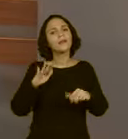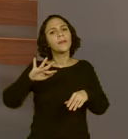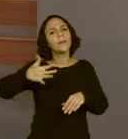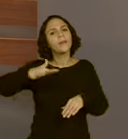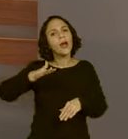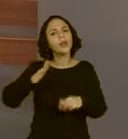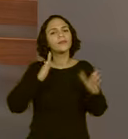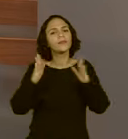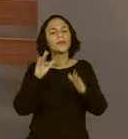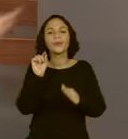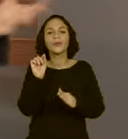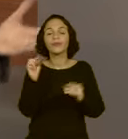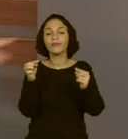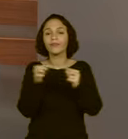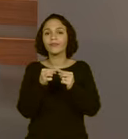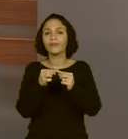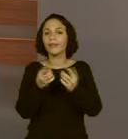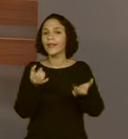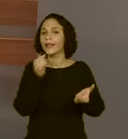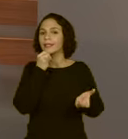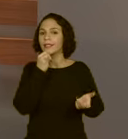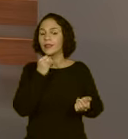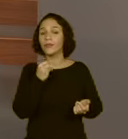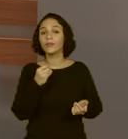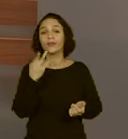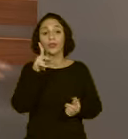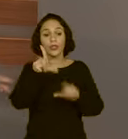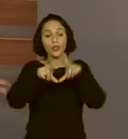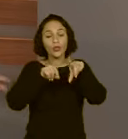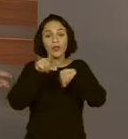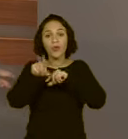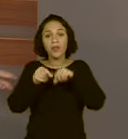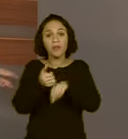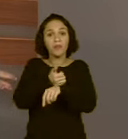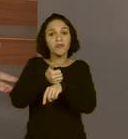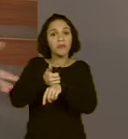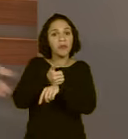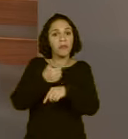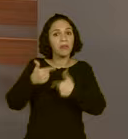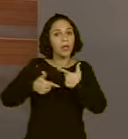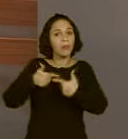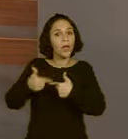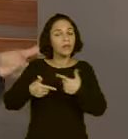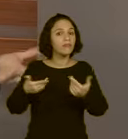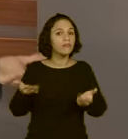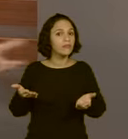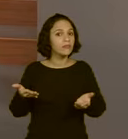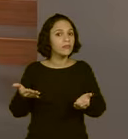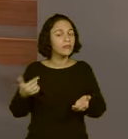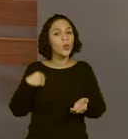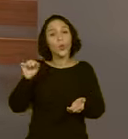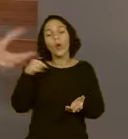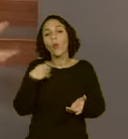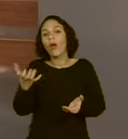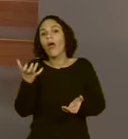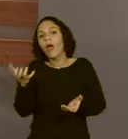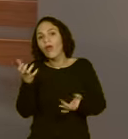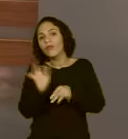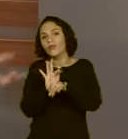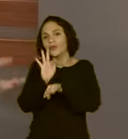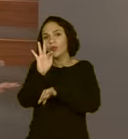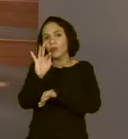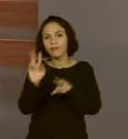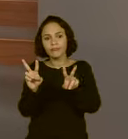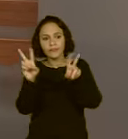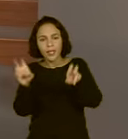ser definir qual vai ser a sua escolha profissional, né? Isso. Escolher uma profissão, escolher um